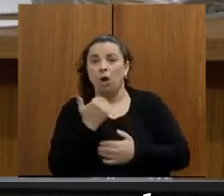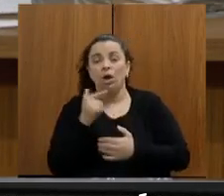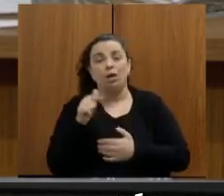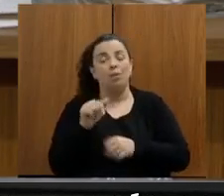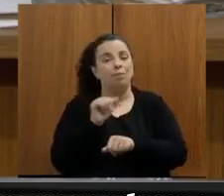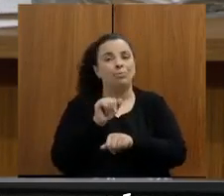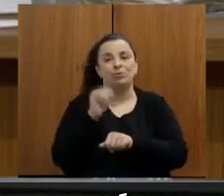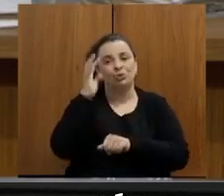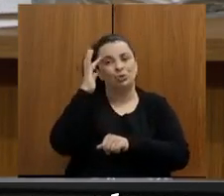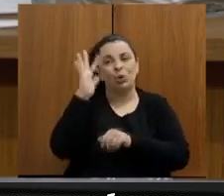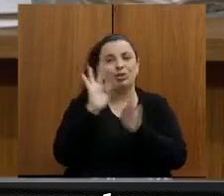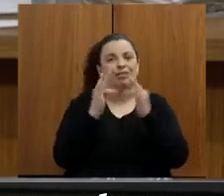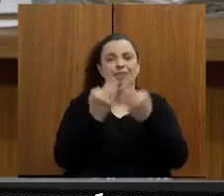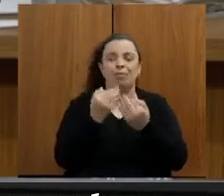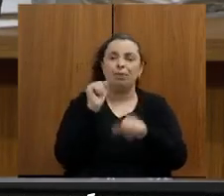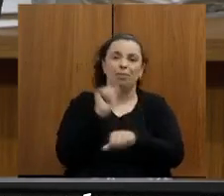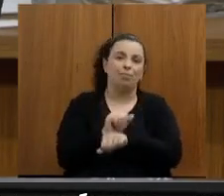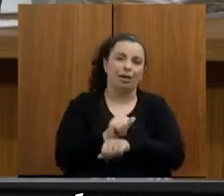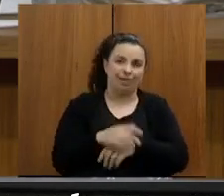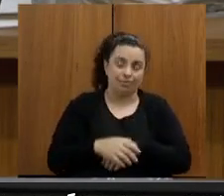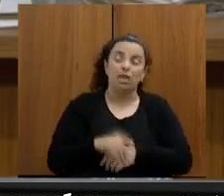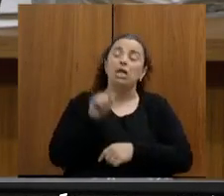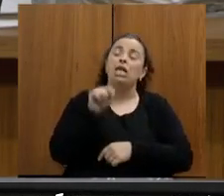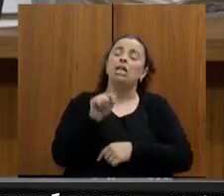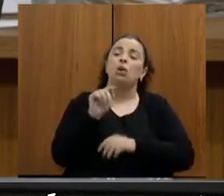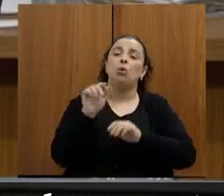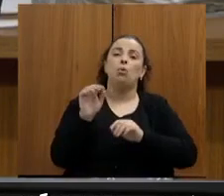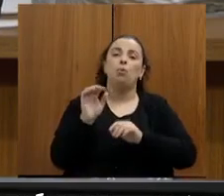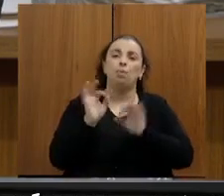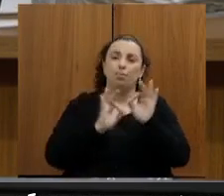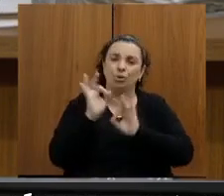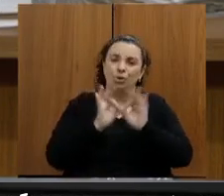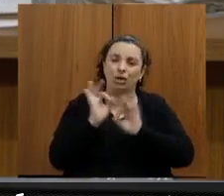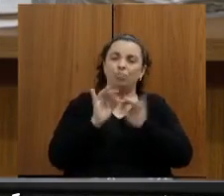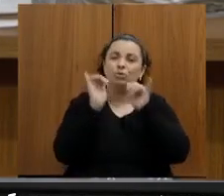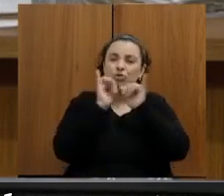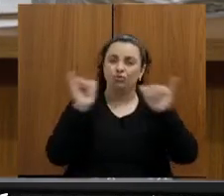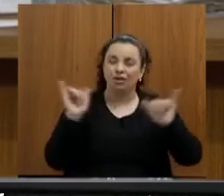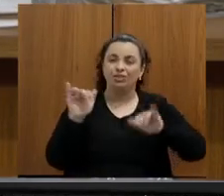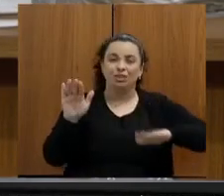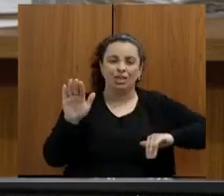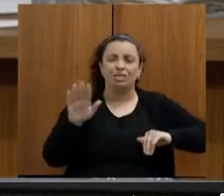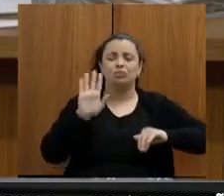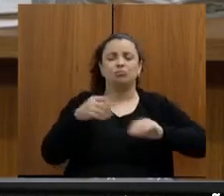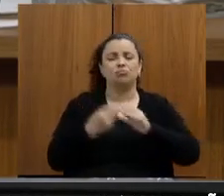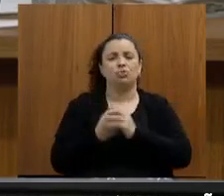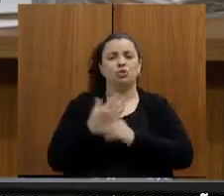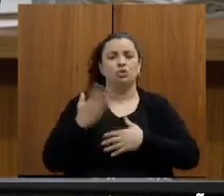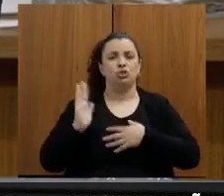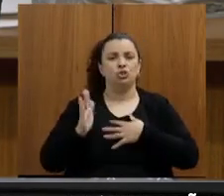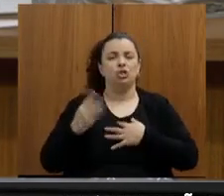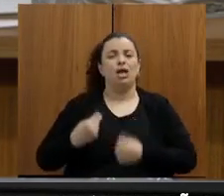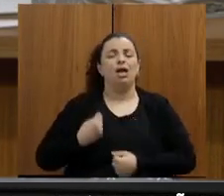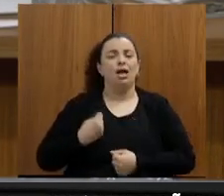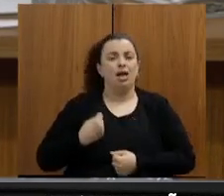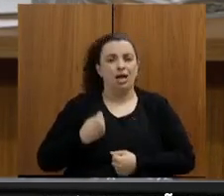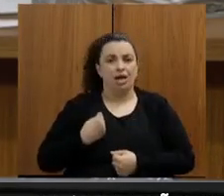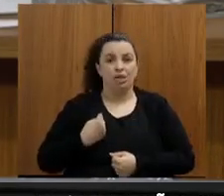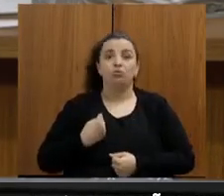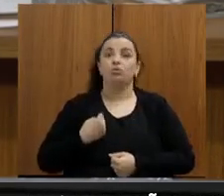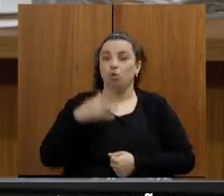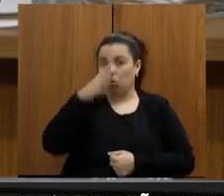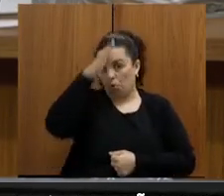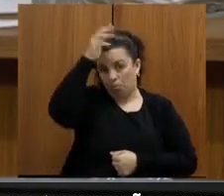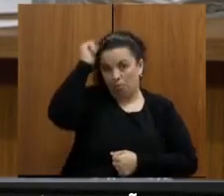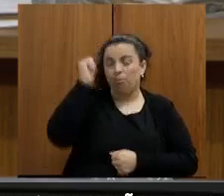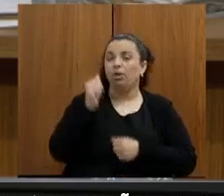estão programa de divulgação da natação ele já existe há muitos anos extremamente fomentado pelo corpo de bombeiros e que a